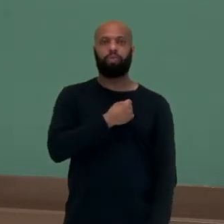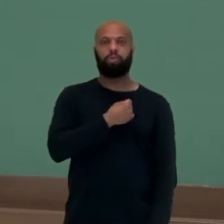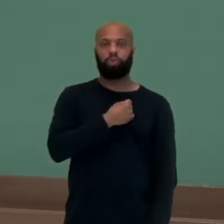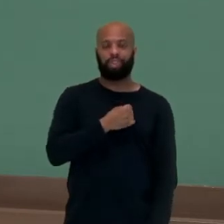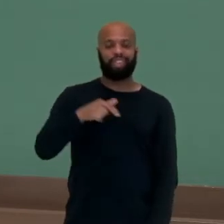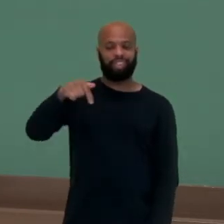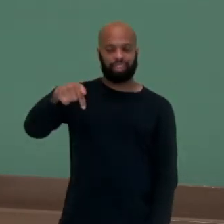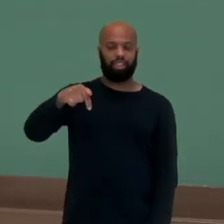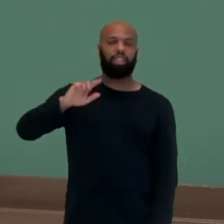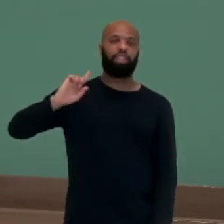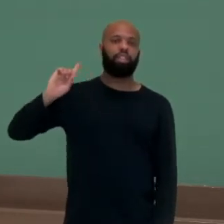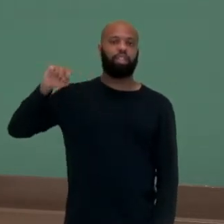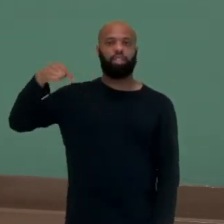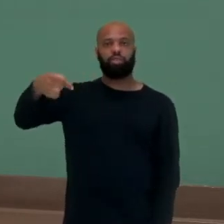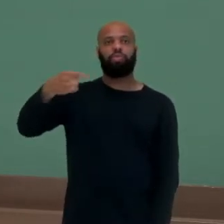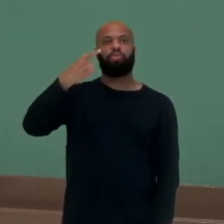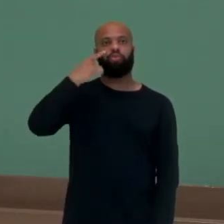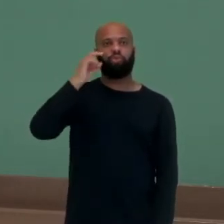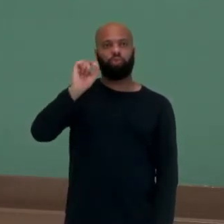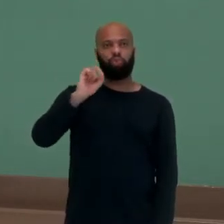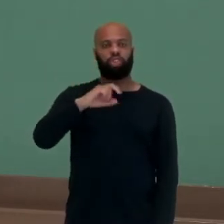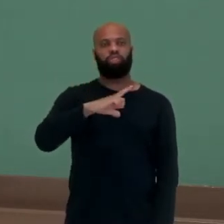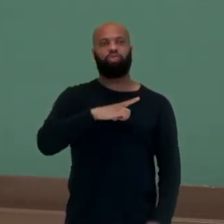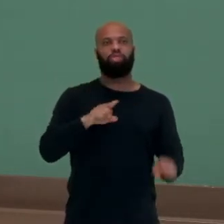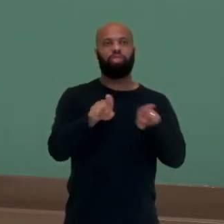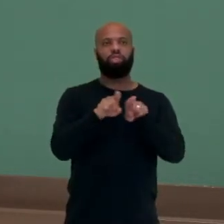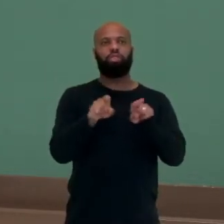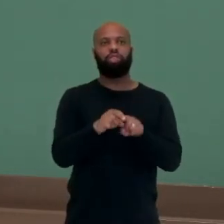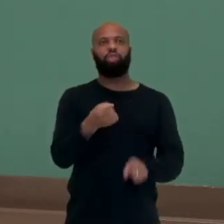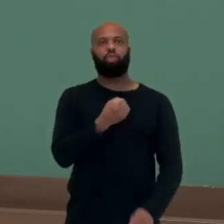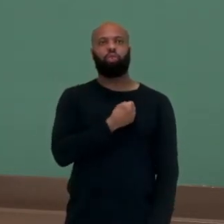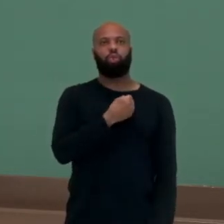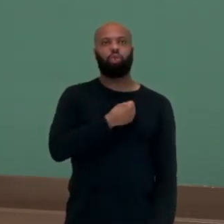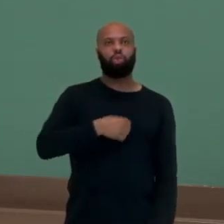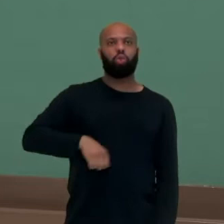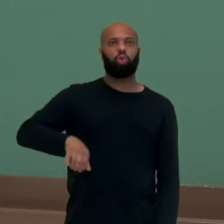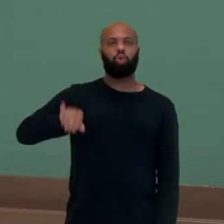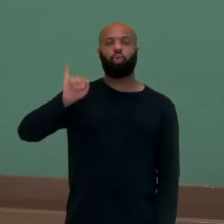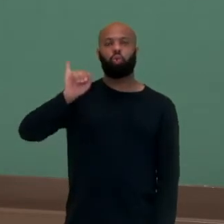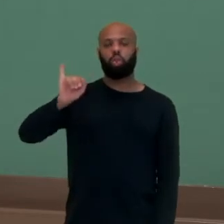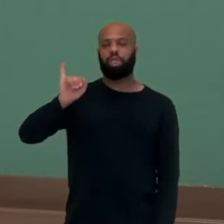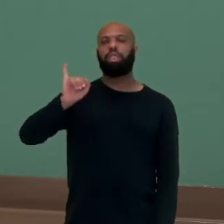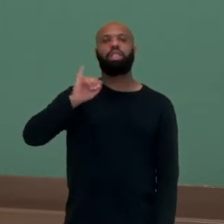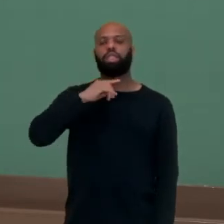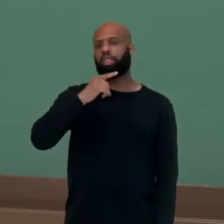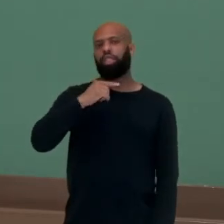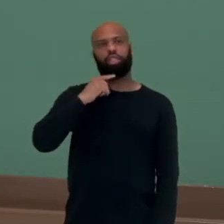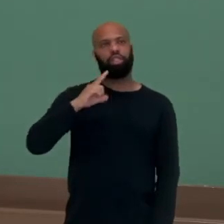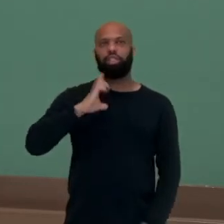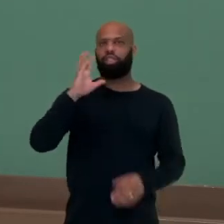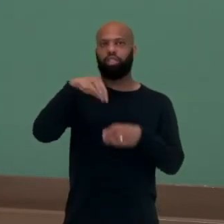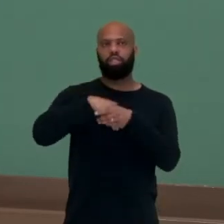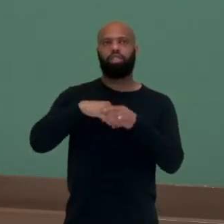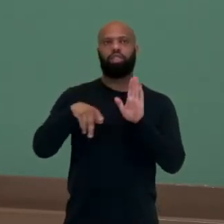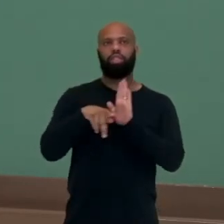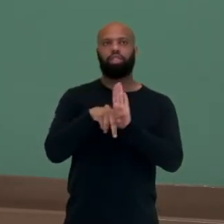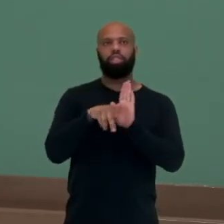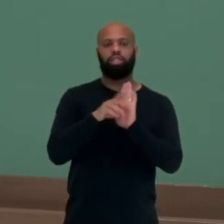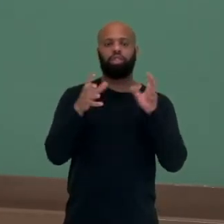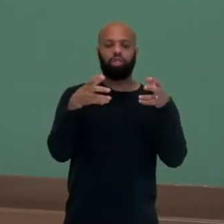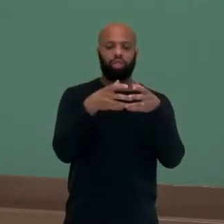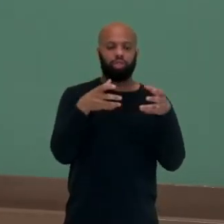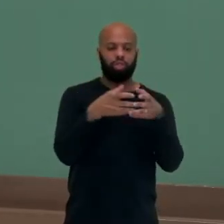racionais, depois a gente viu que existiam os números irracionais, que não cabiam dentro do conjunto dos